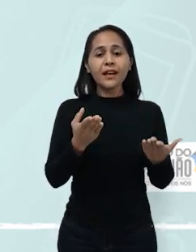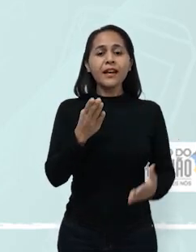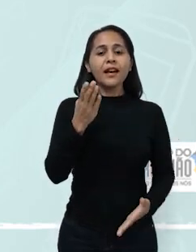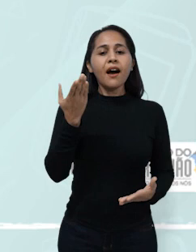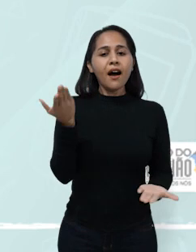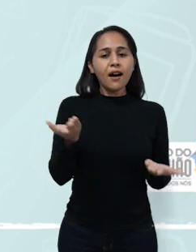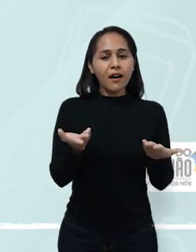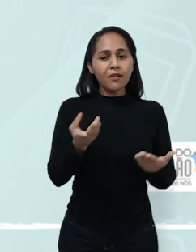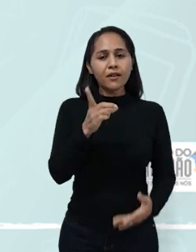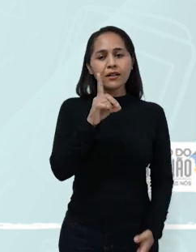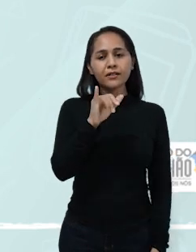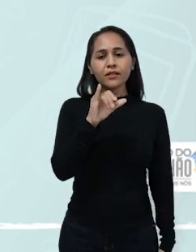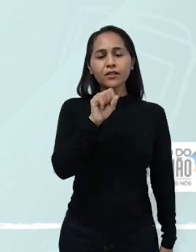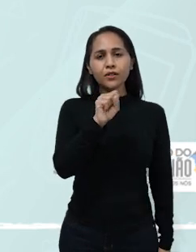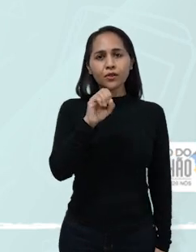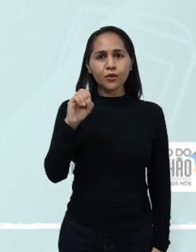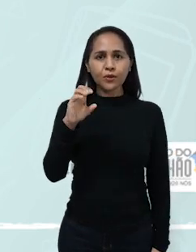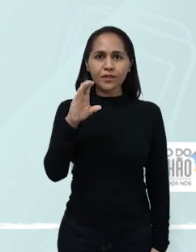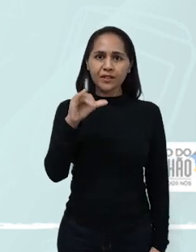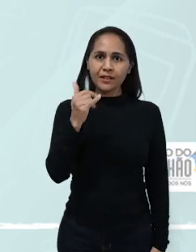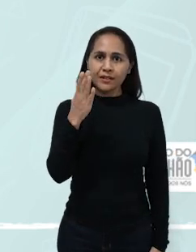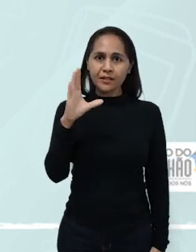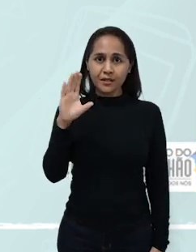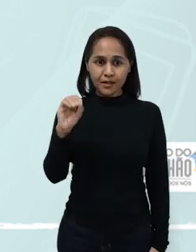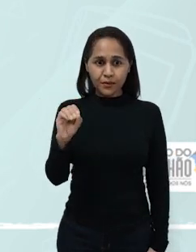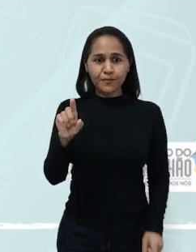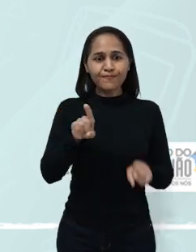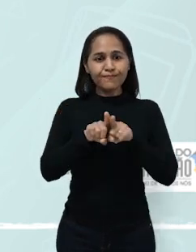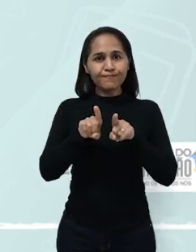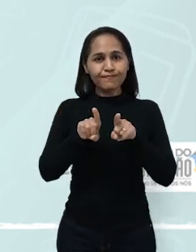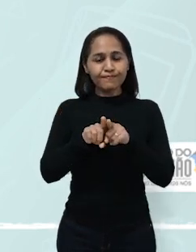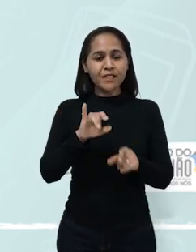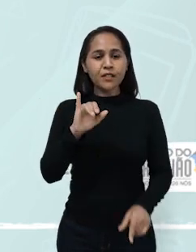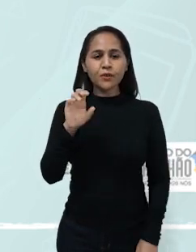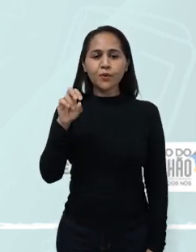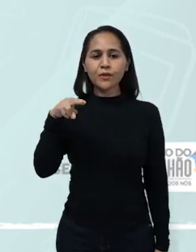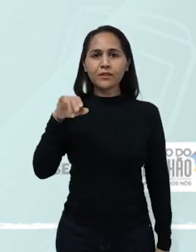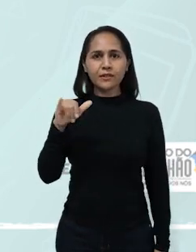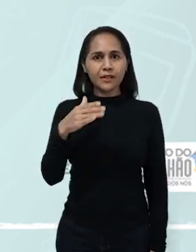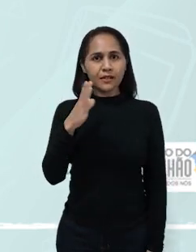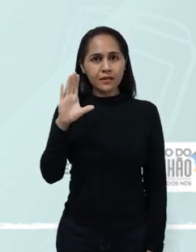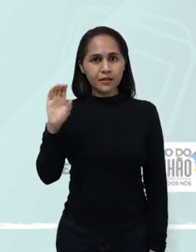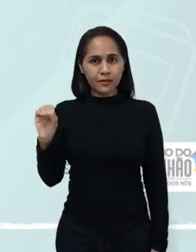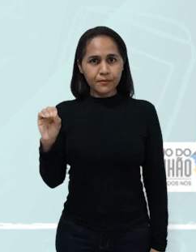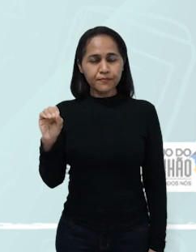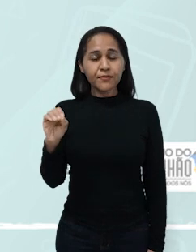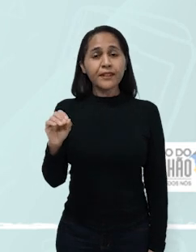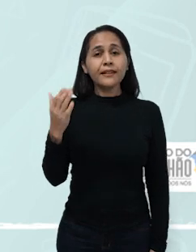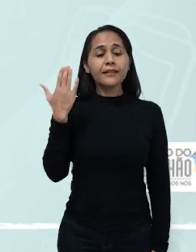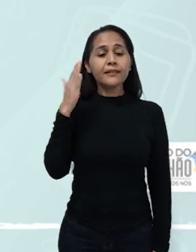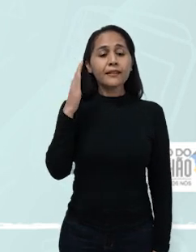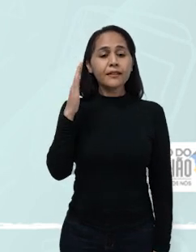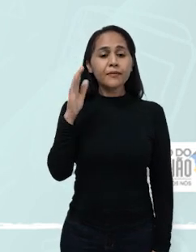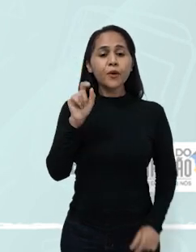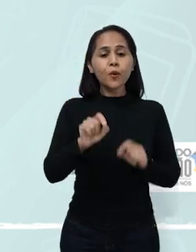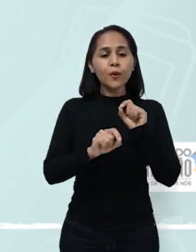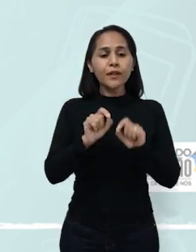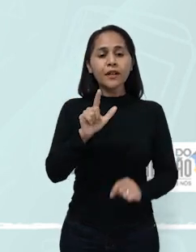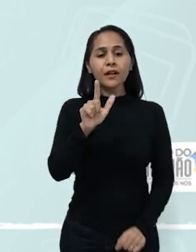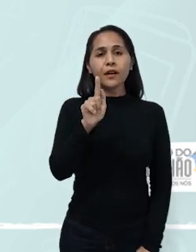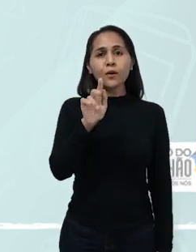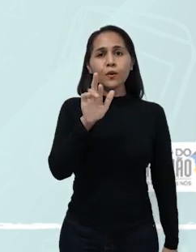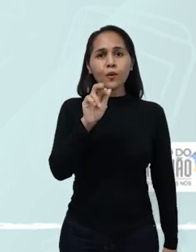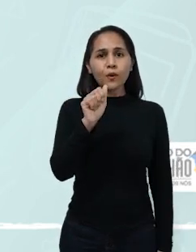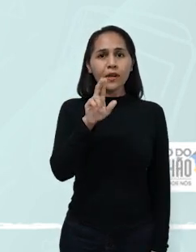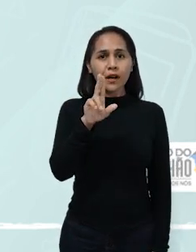iônica e o conceito de ionização. Também nós vamos trabalhar na aula de hoje, o grau de ionização, que é